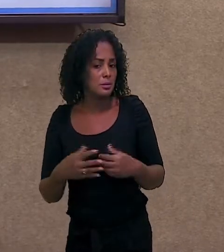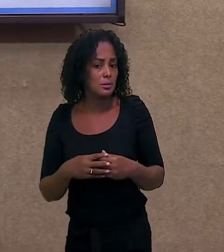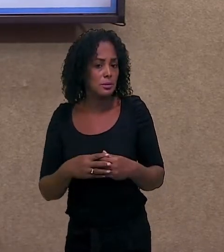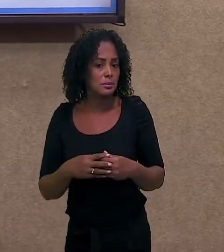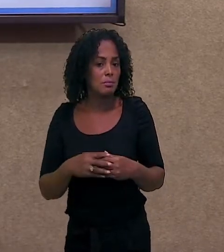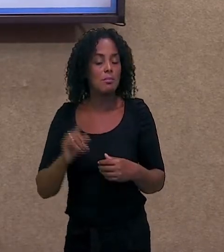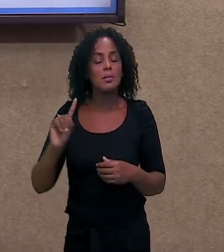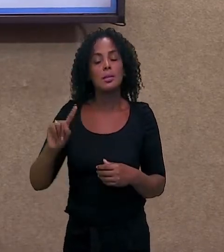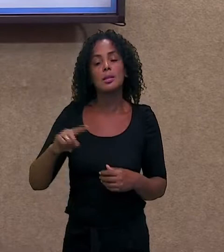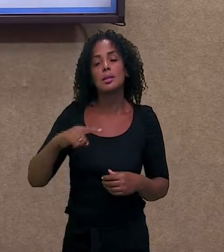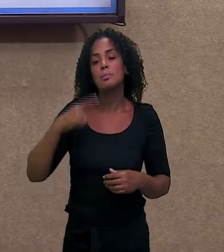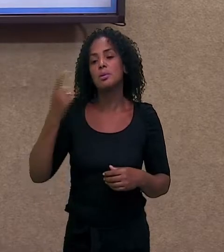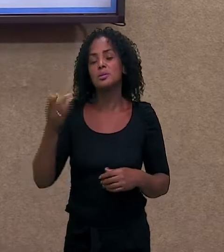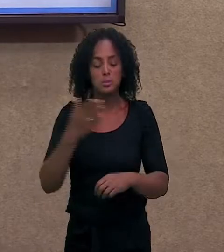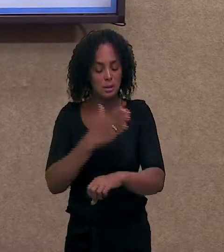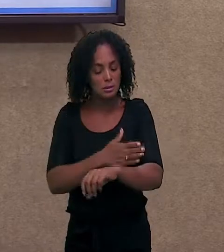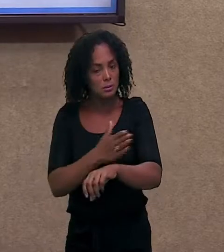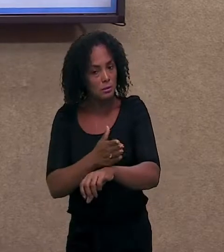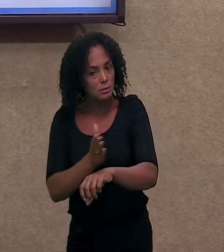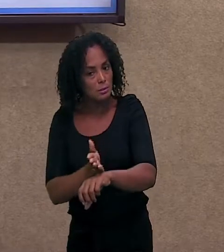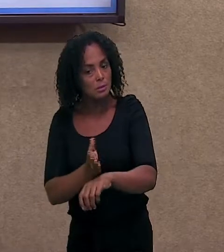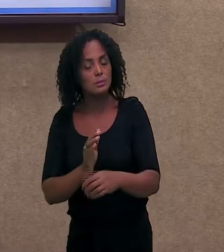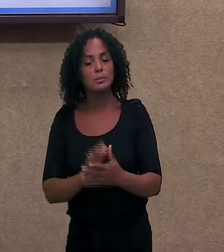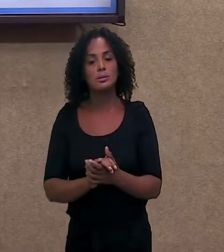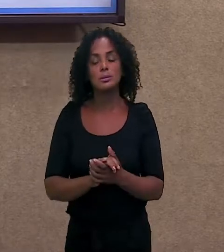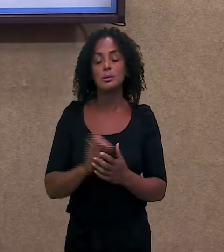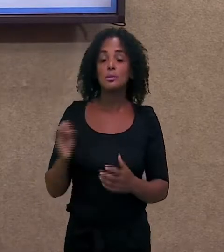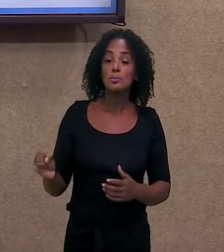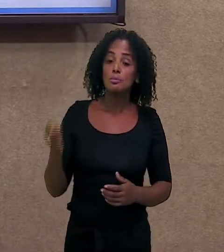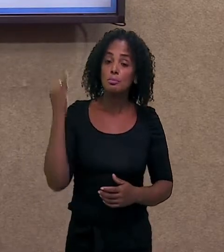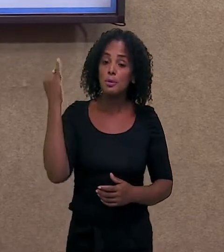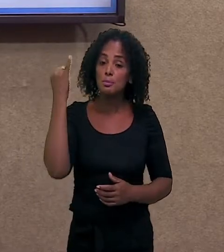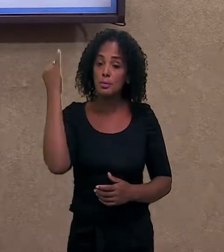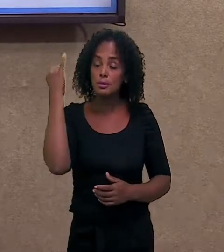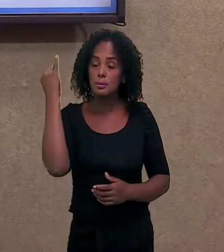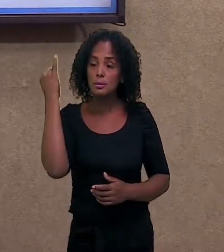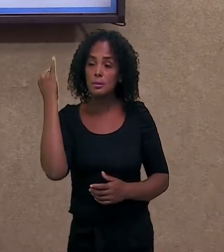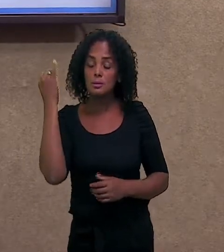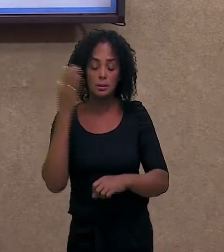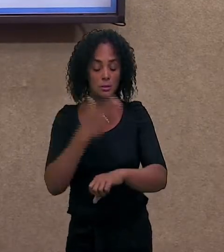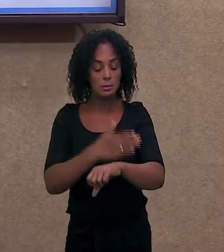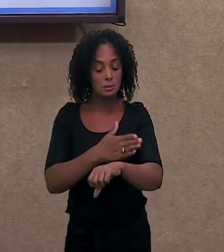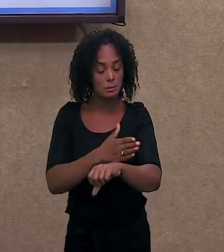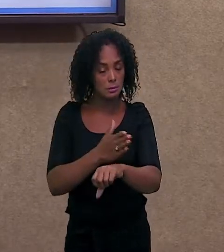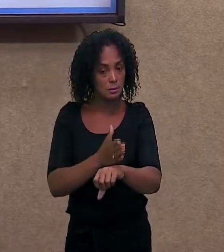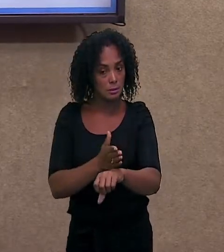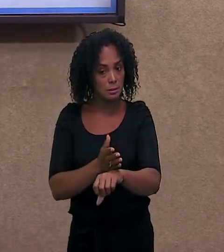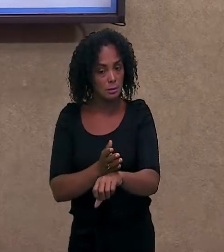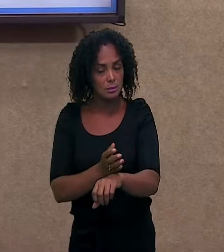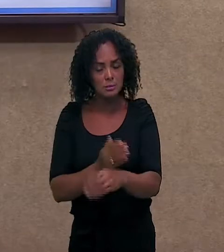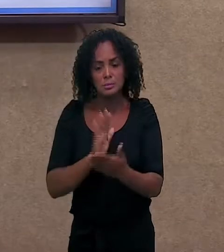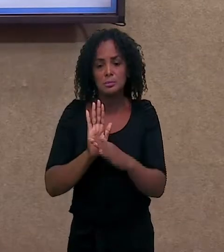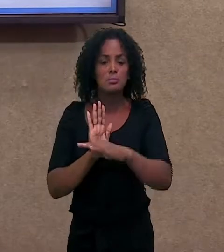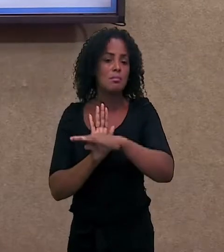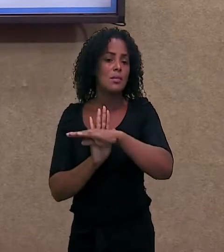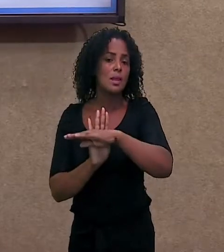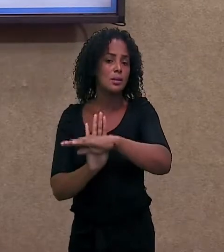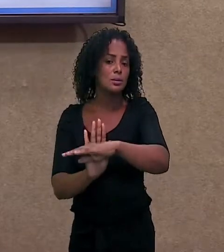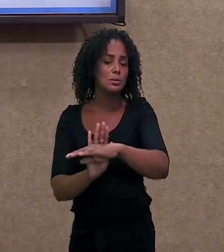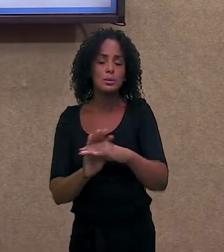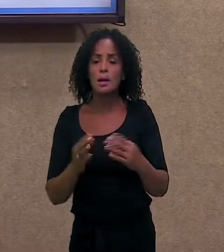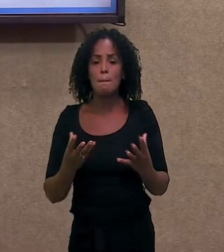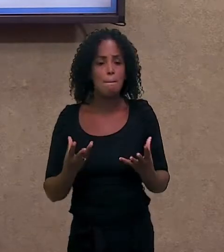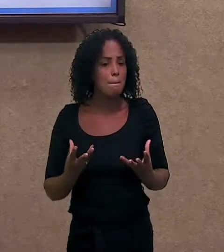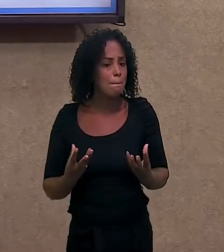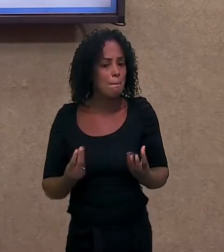e depois outra contagem de tempo. O importante é saber que essa contagem de tempo, ela ajuda muito